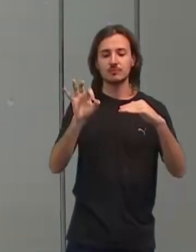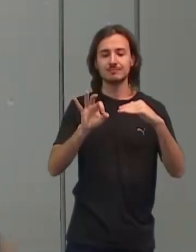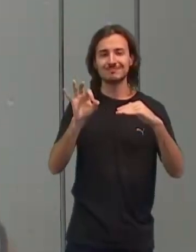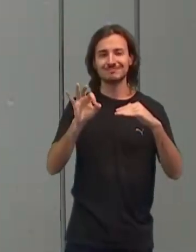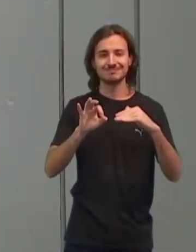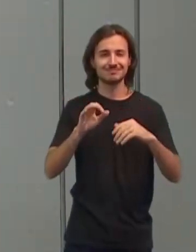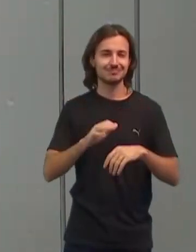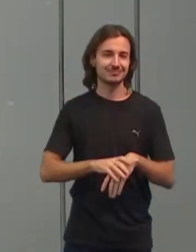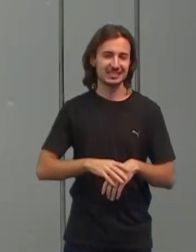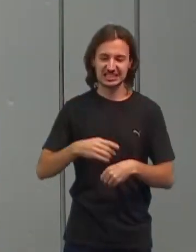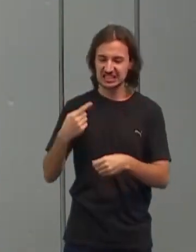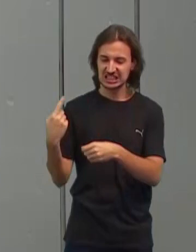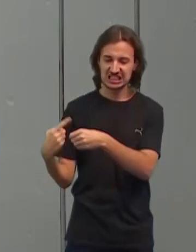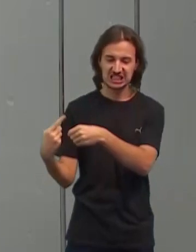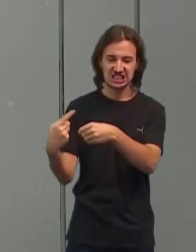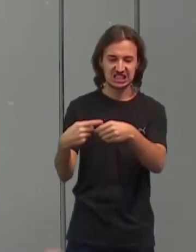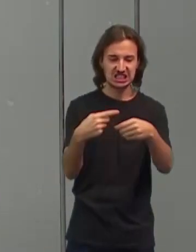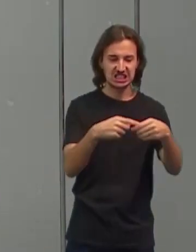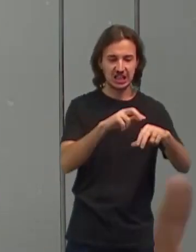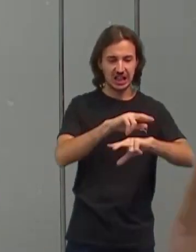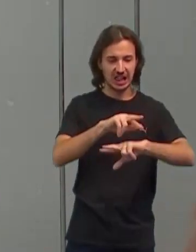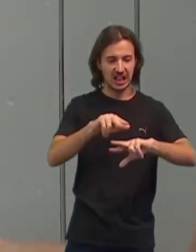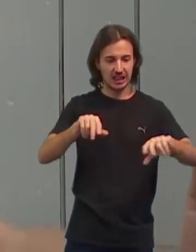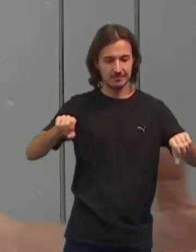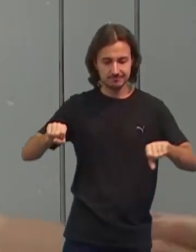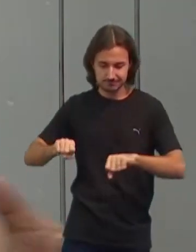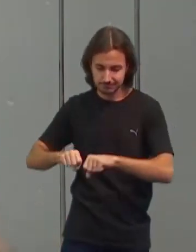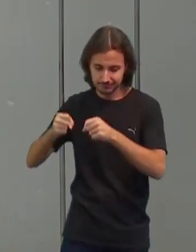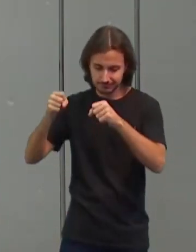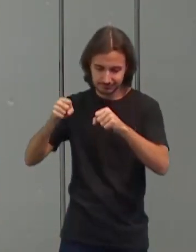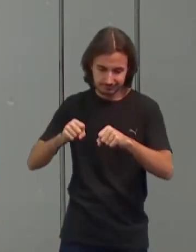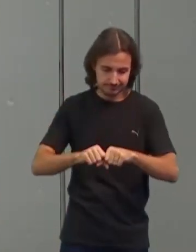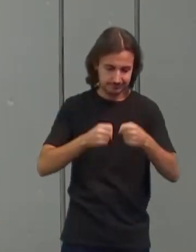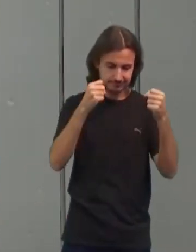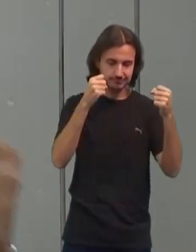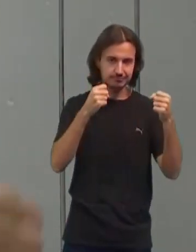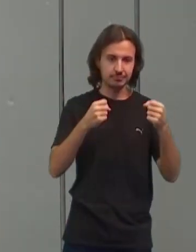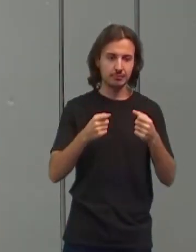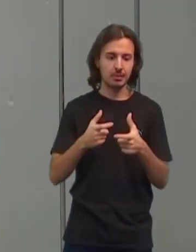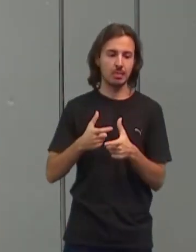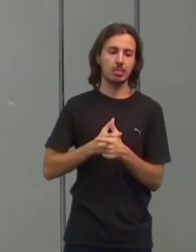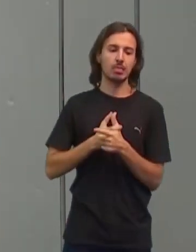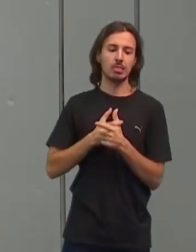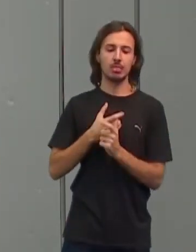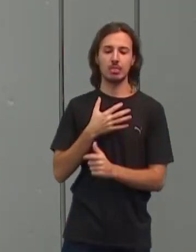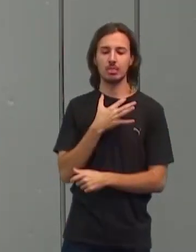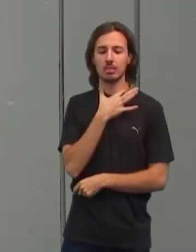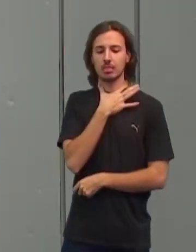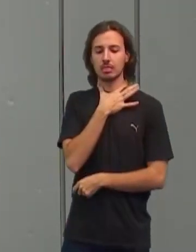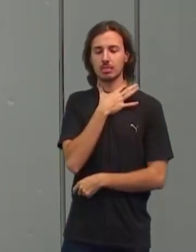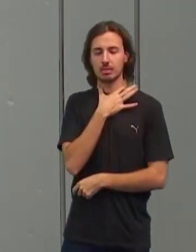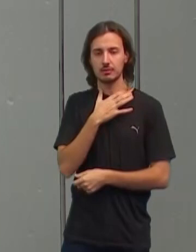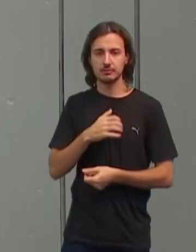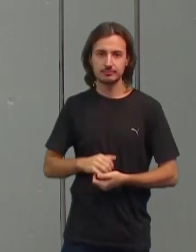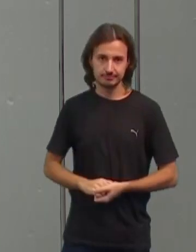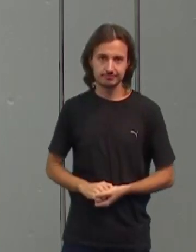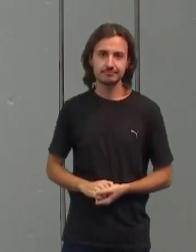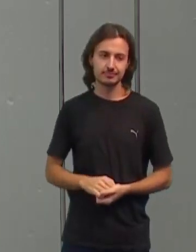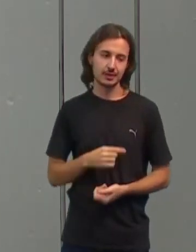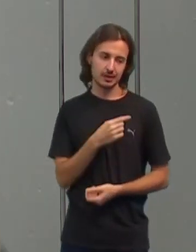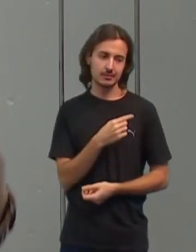com os municípios. Municípios, na realidade, ficaram estrangulados. Esse foi o nosso ministro Paulo